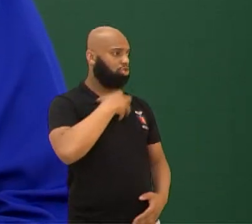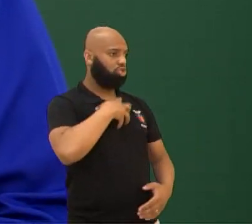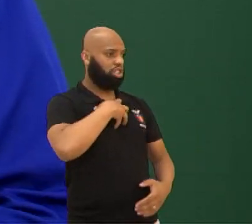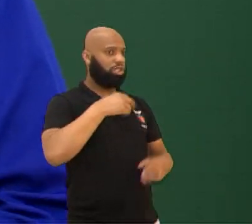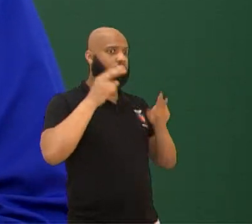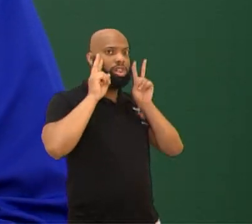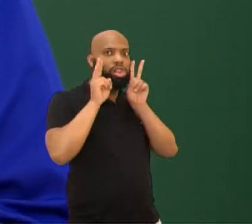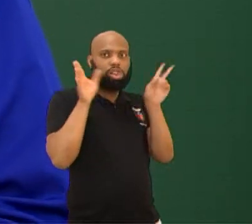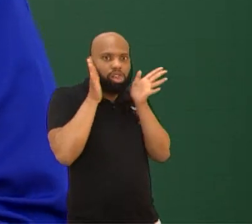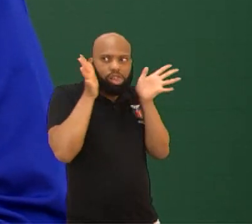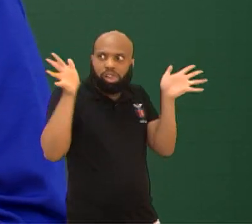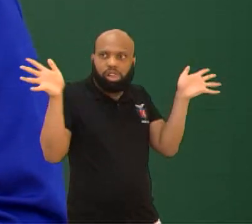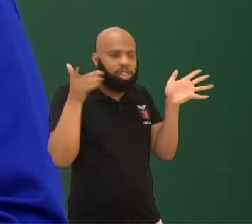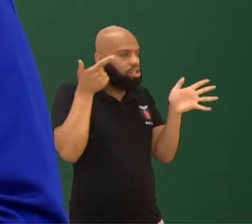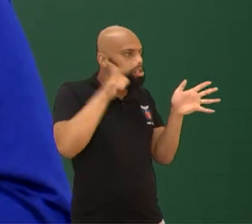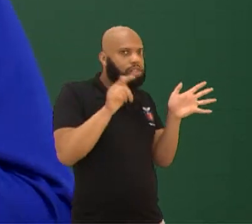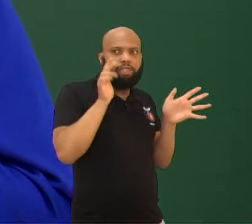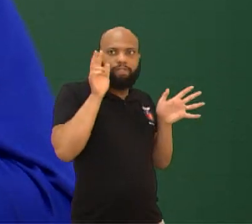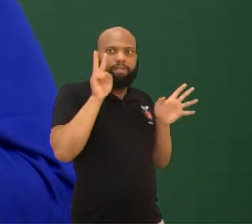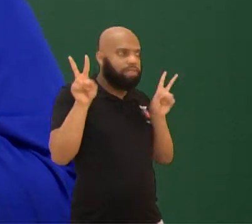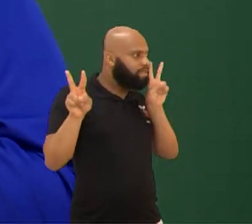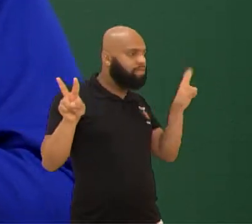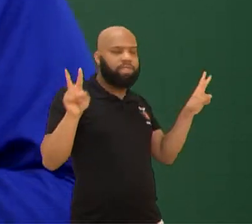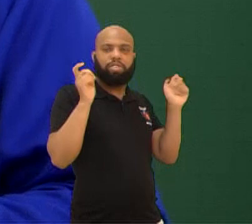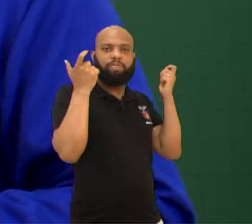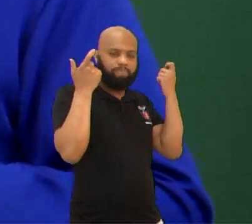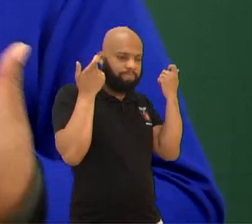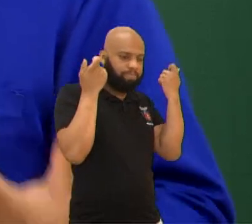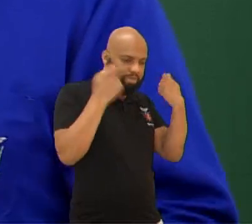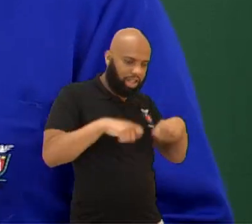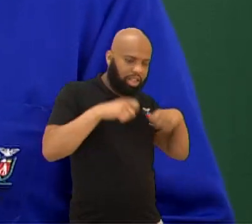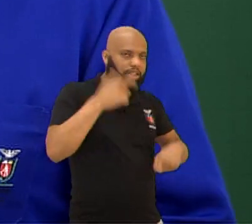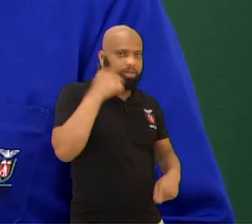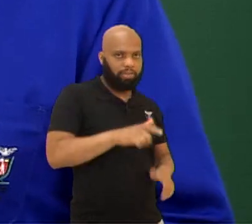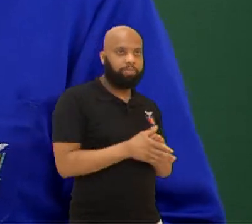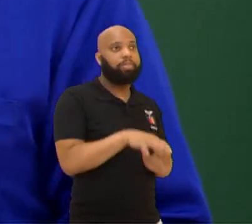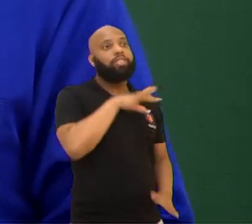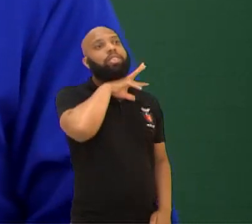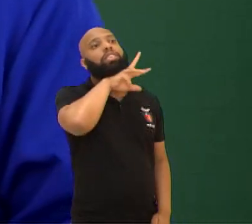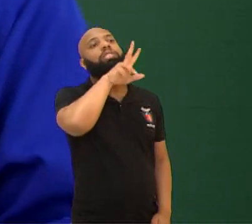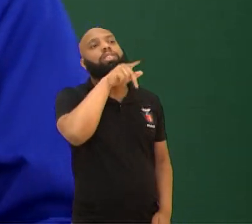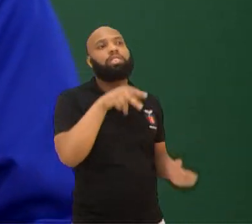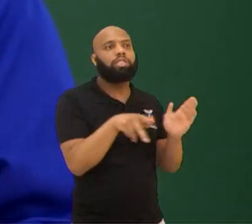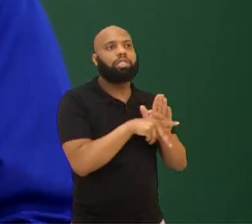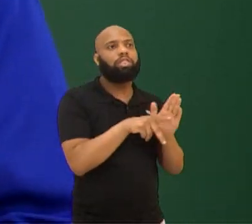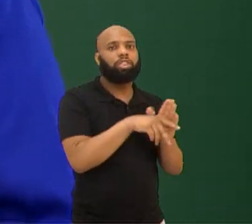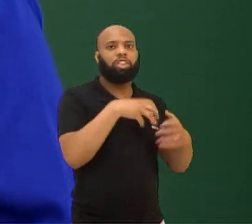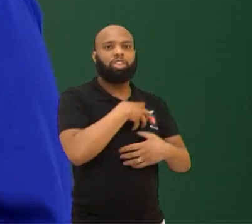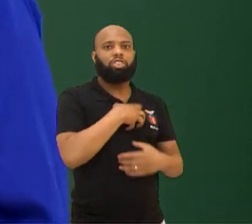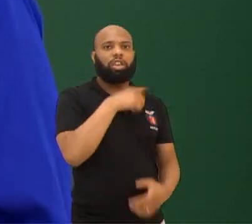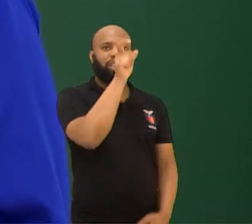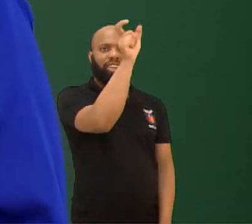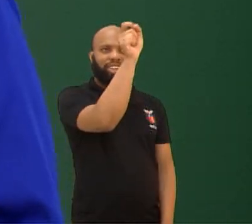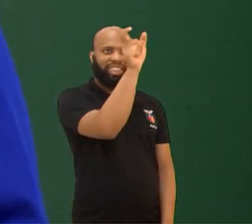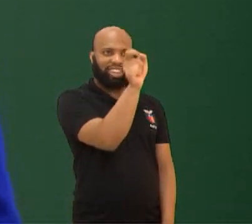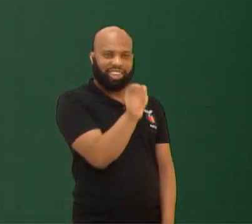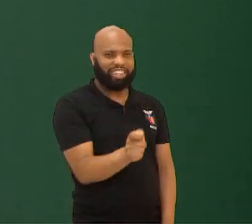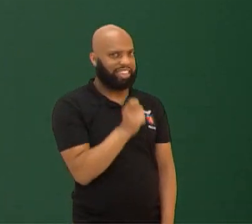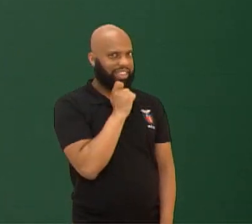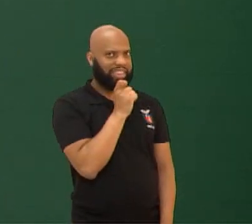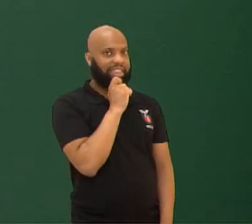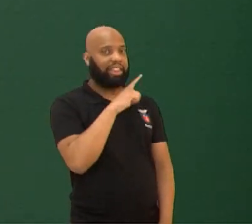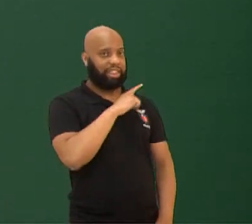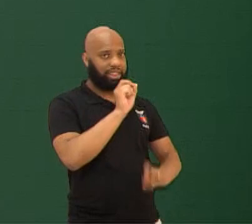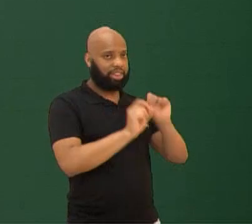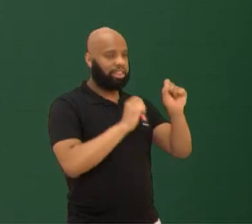muito adequada, muito boa nessa estrutura. Animais dos invertebrados, os insetos têm essa característica